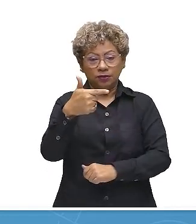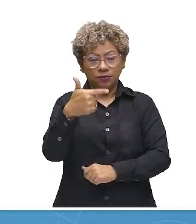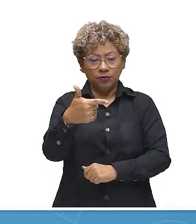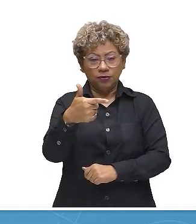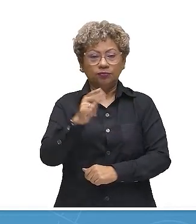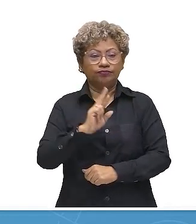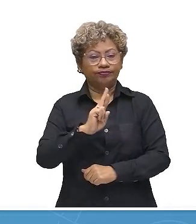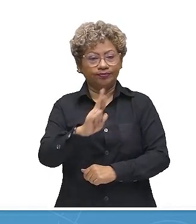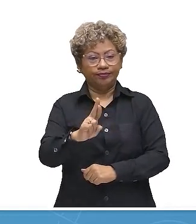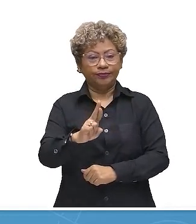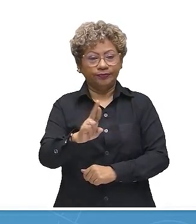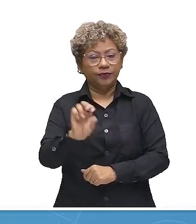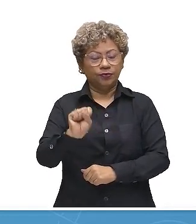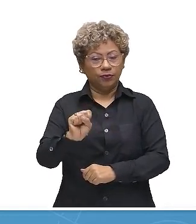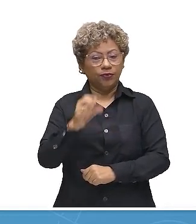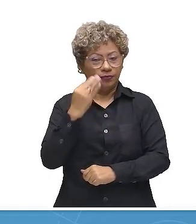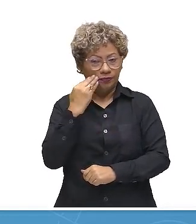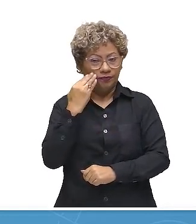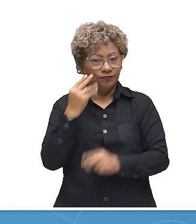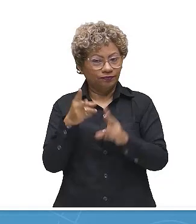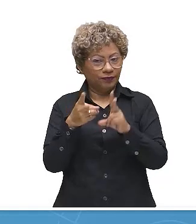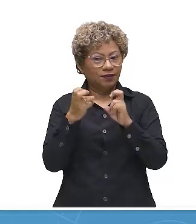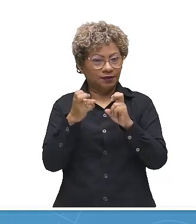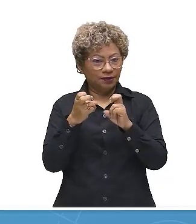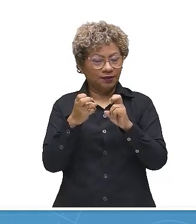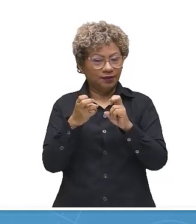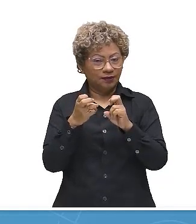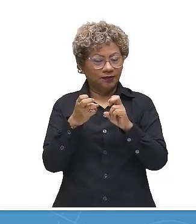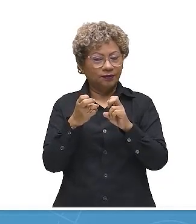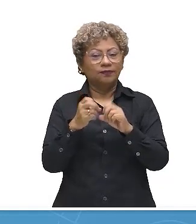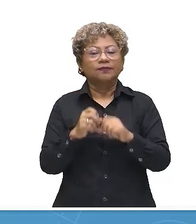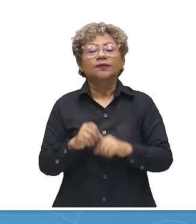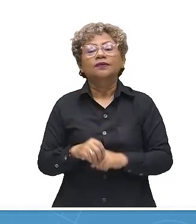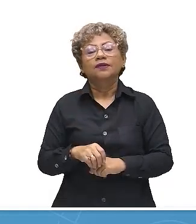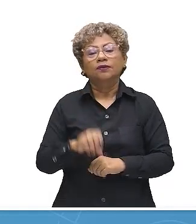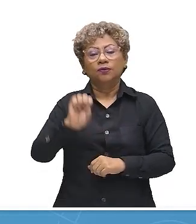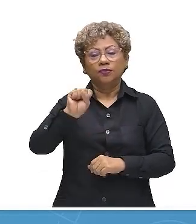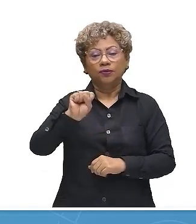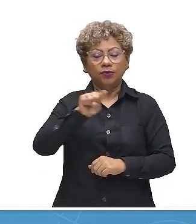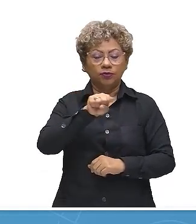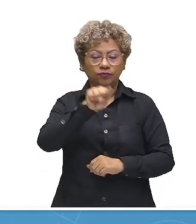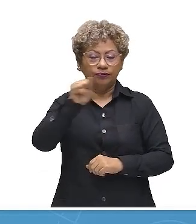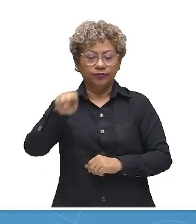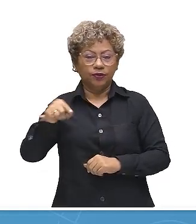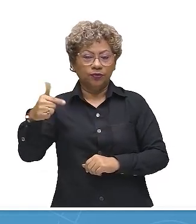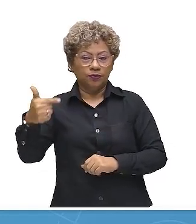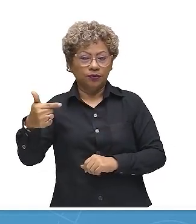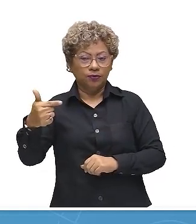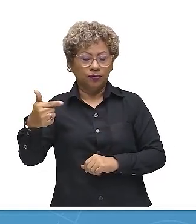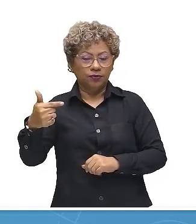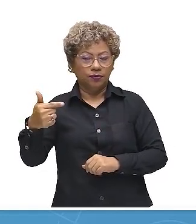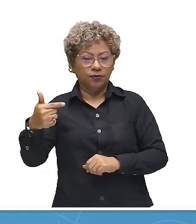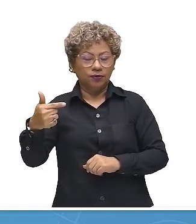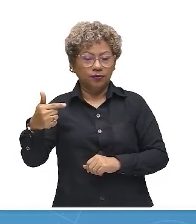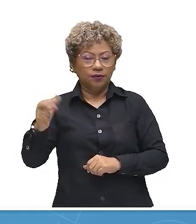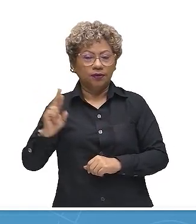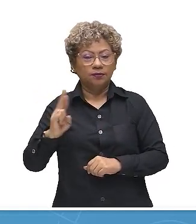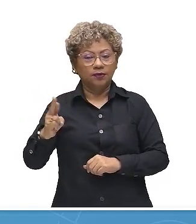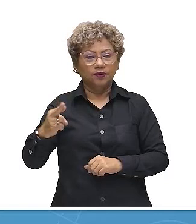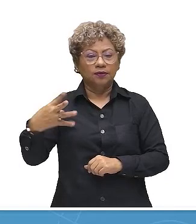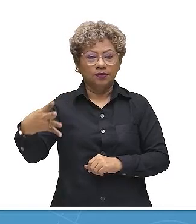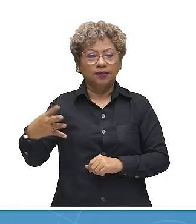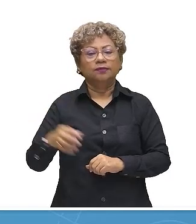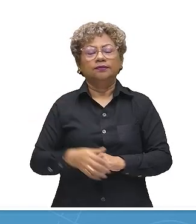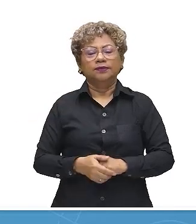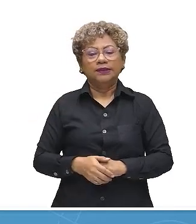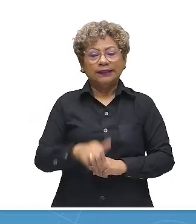8. Vejam aí, olha só. 8 dividido por 2, 4. 16 dividido